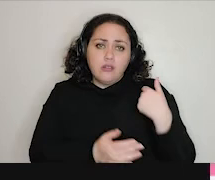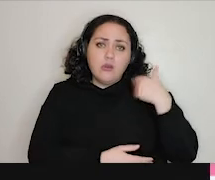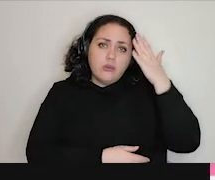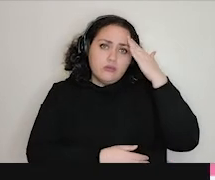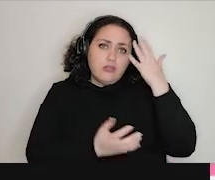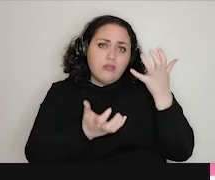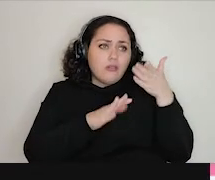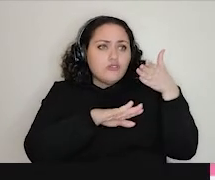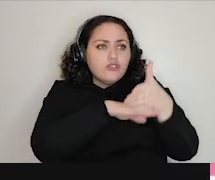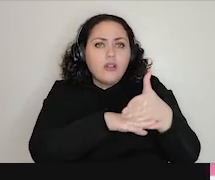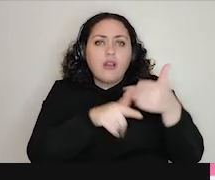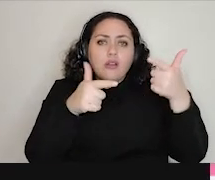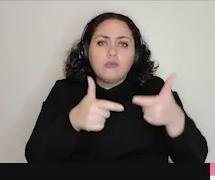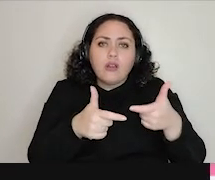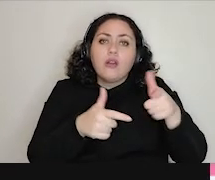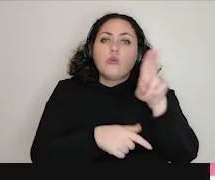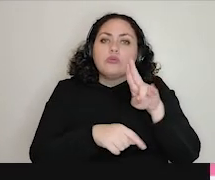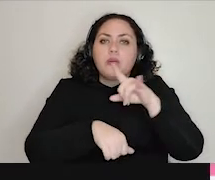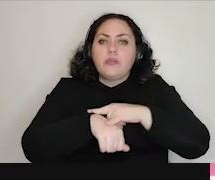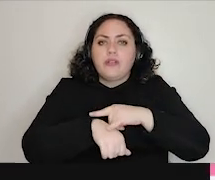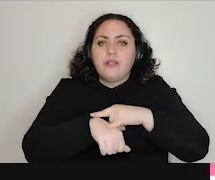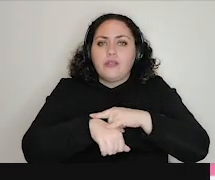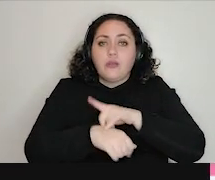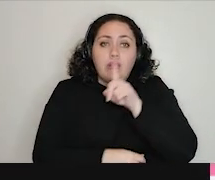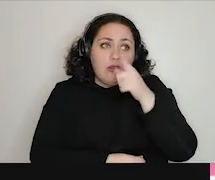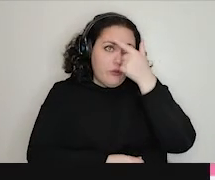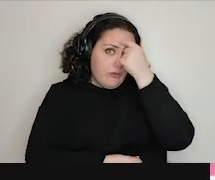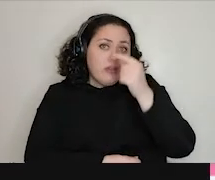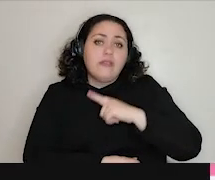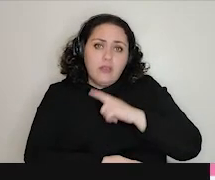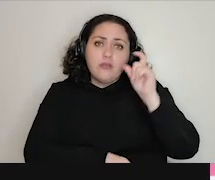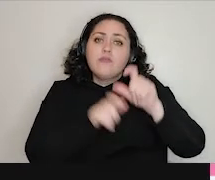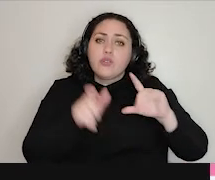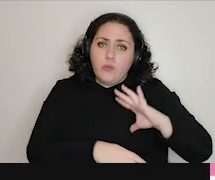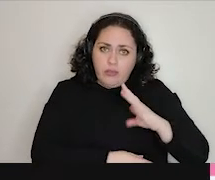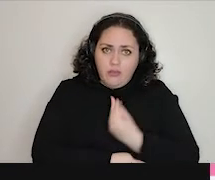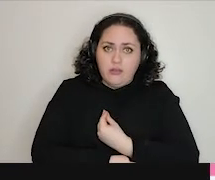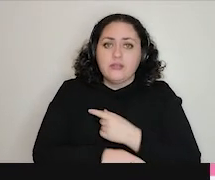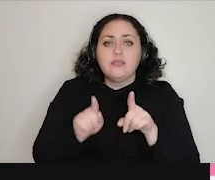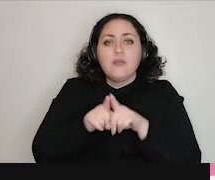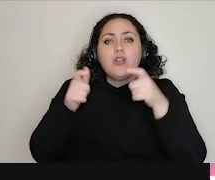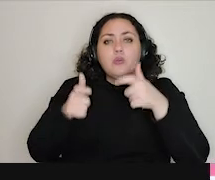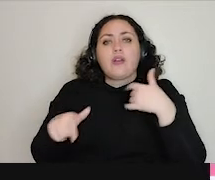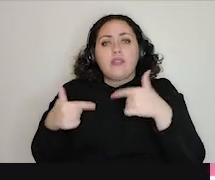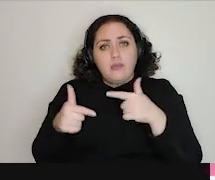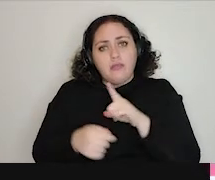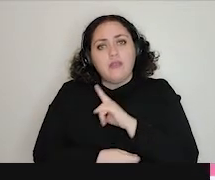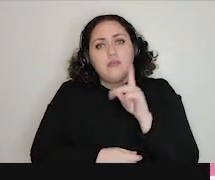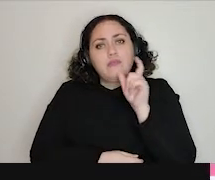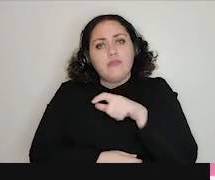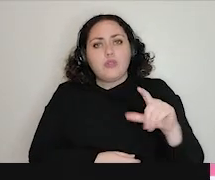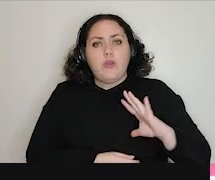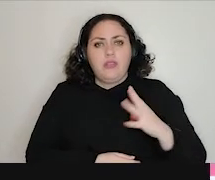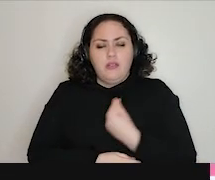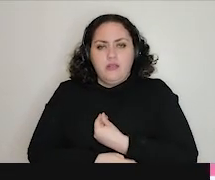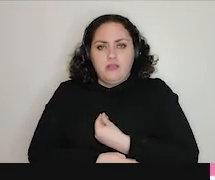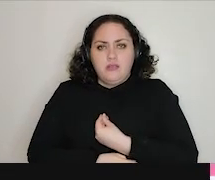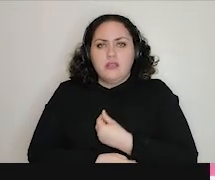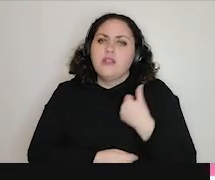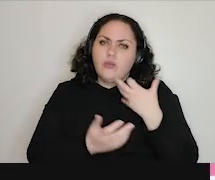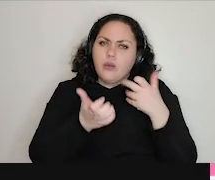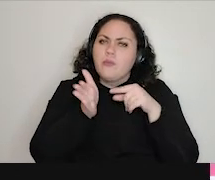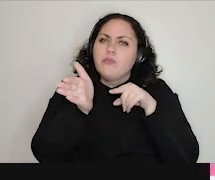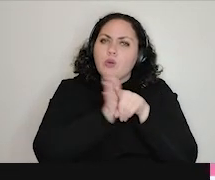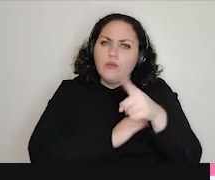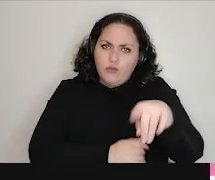usar o banheiro, que na universidade vai ter outras pessoas trans, que no ambiente de trabalho vai ter outras pessoas trans. Eu pergunto para vocês, quando que vocês tiveram